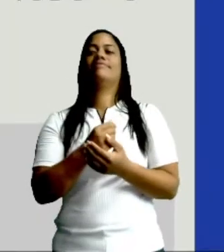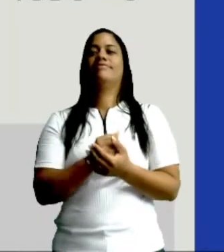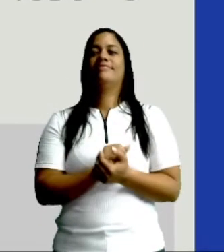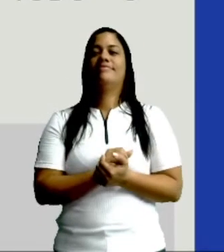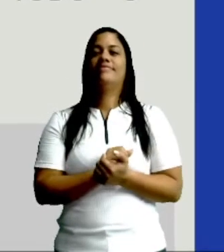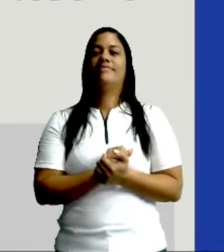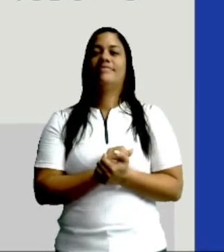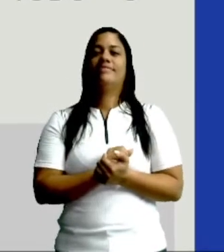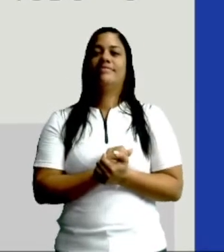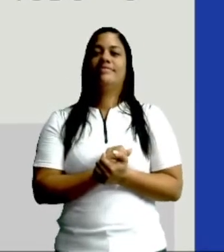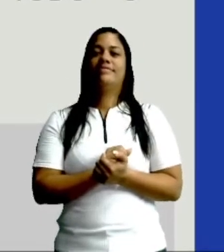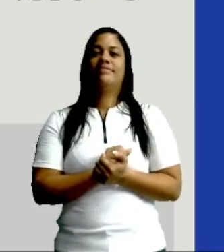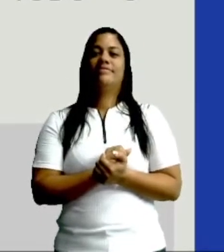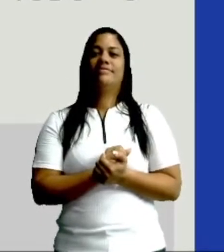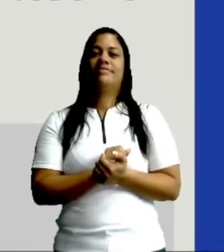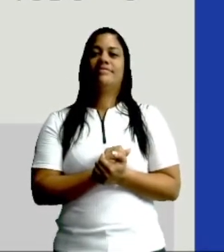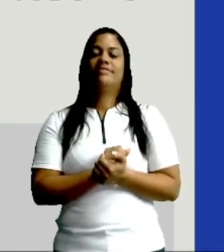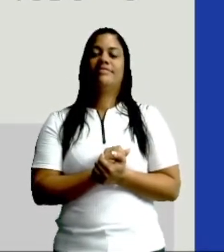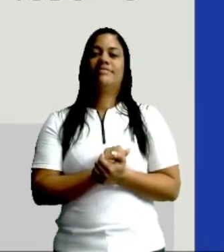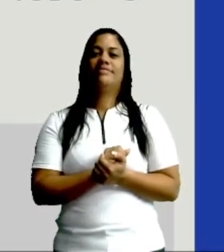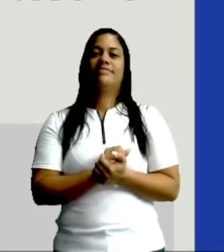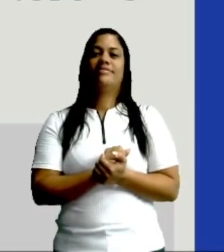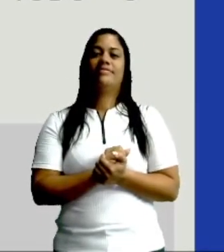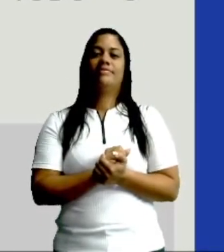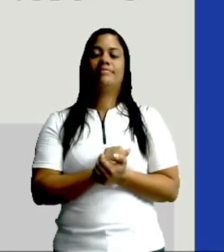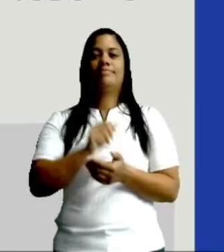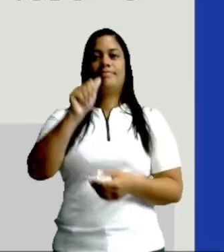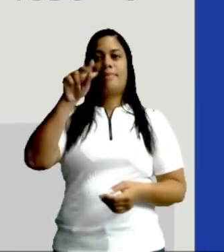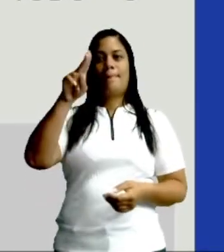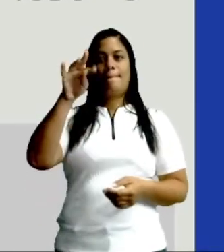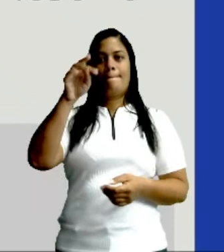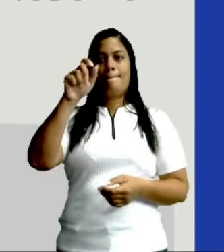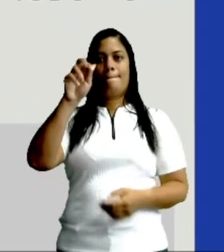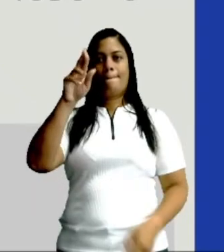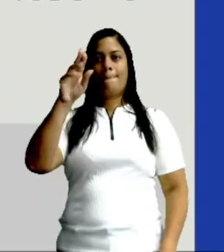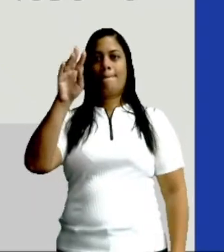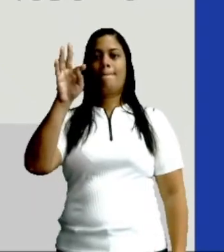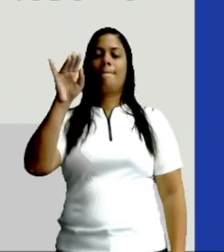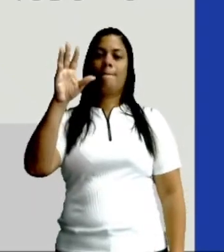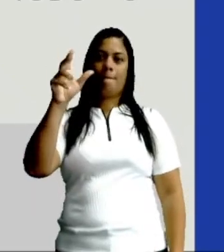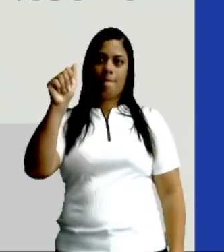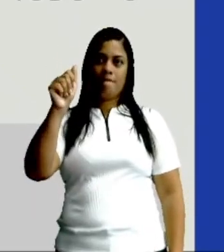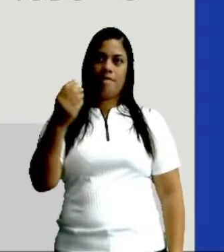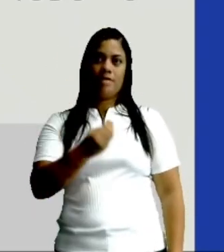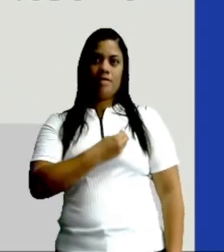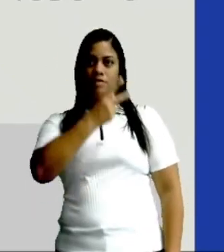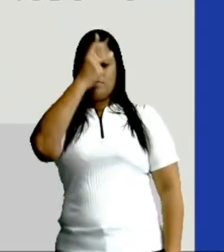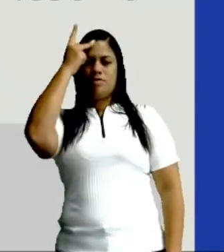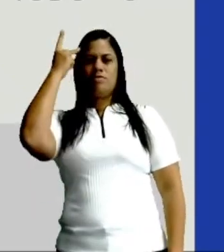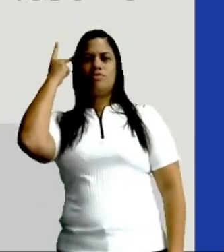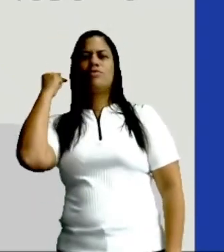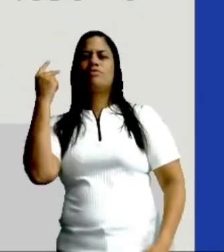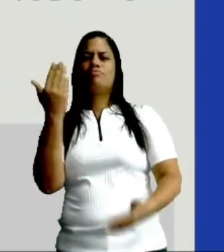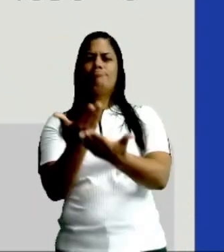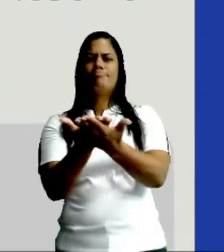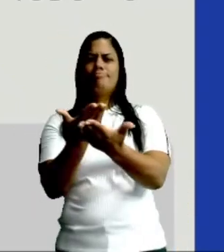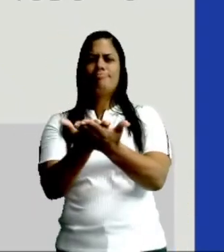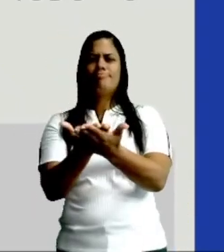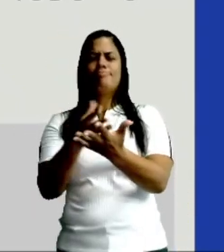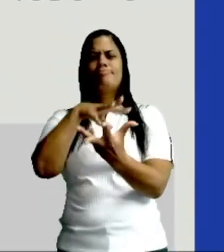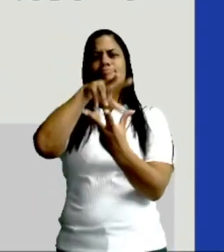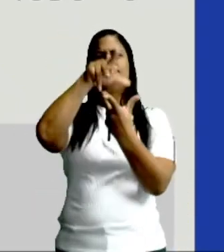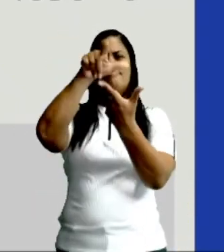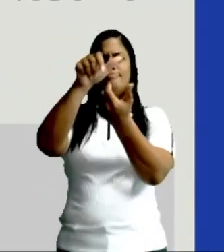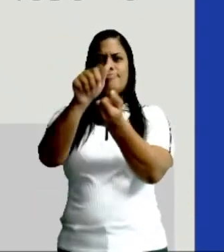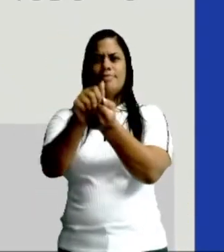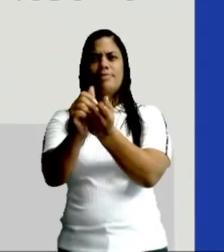extremo frio. É na Antártica que vivem alguns pesquisadores de vários países do mundo.